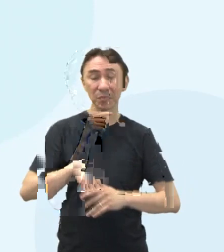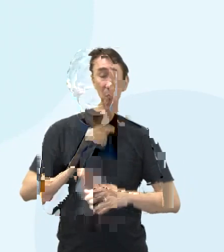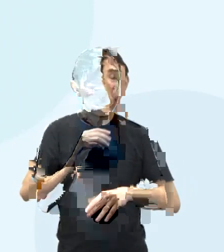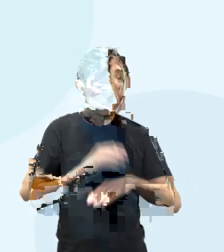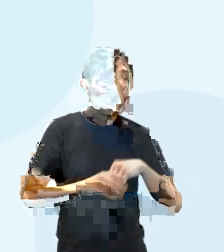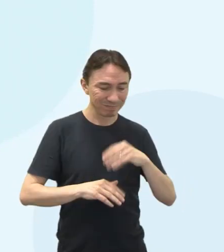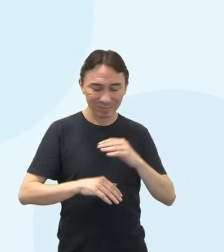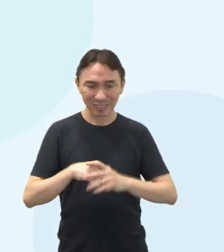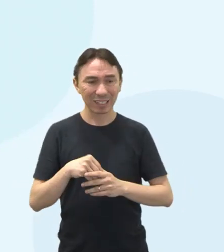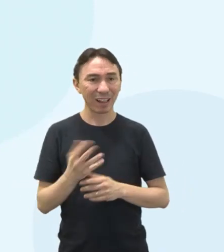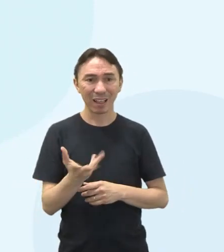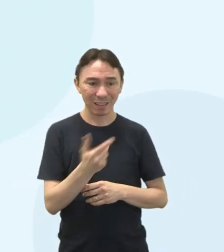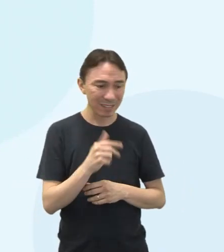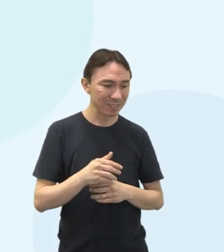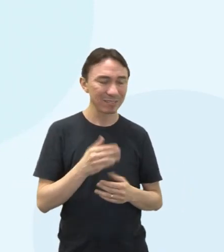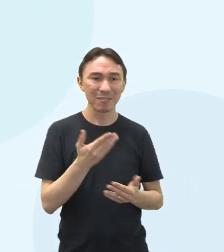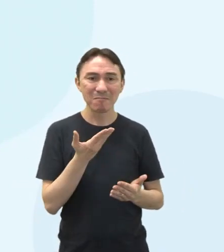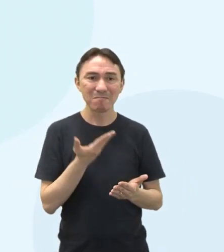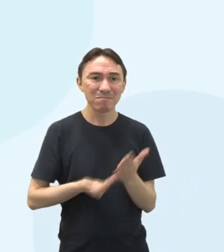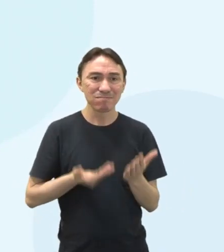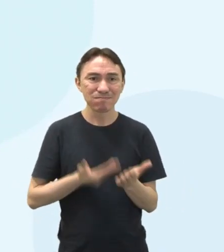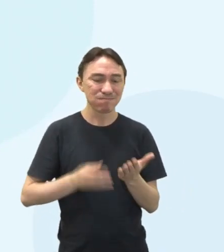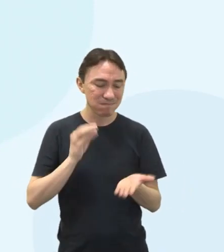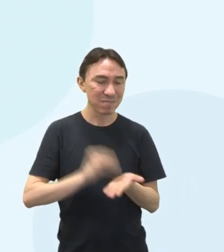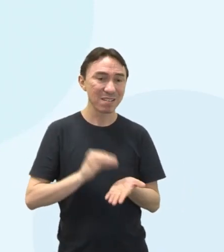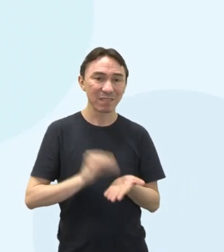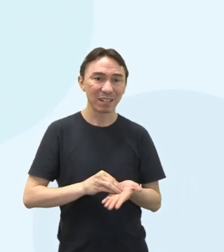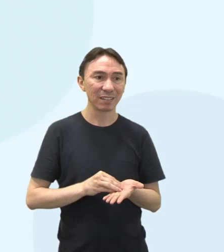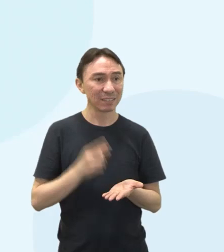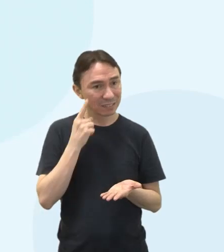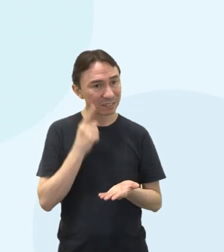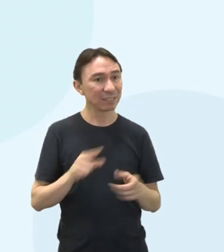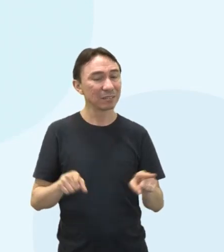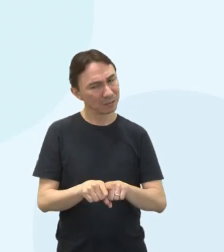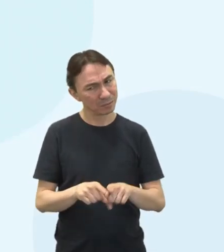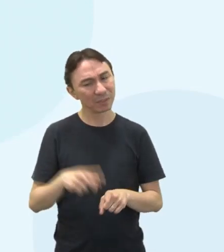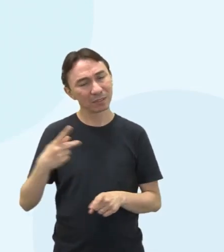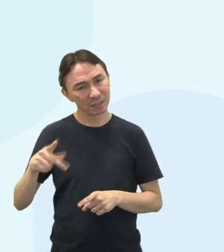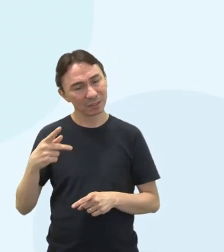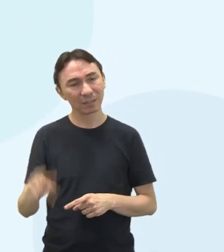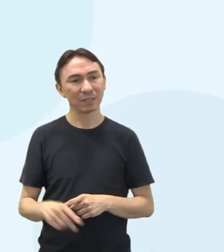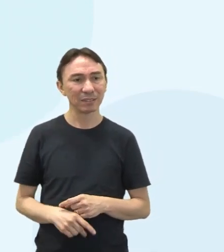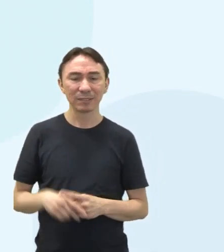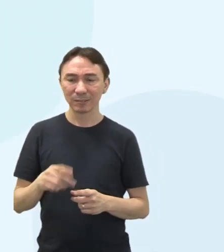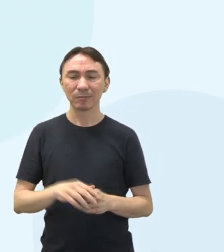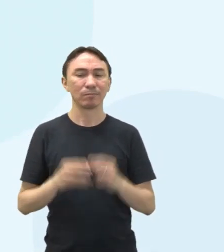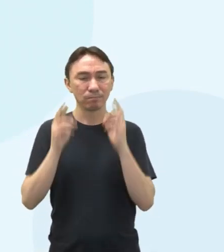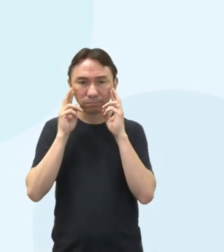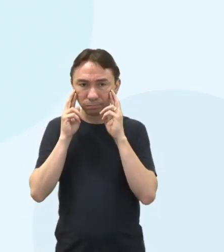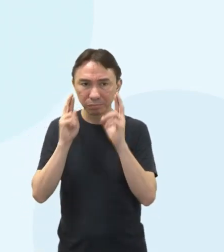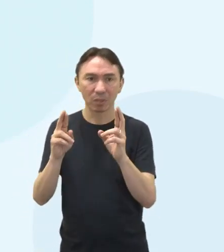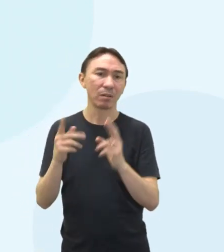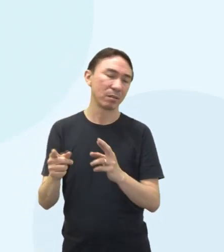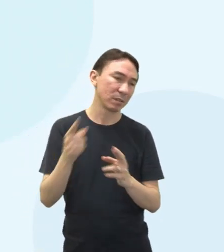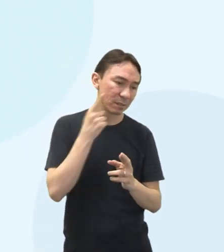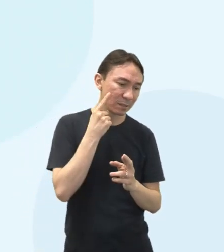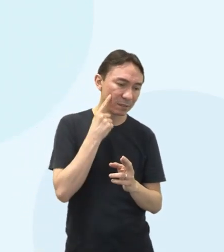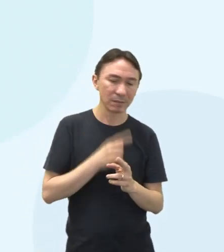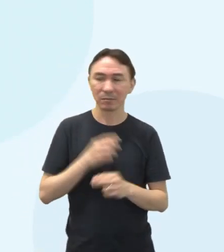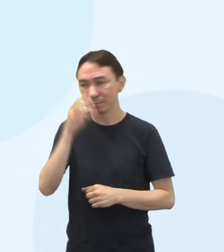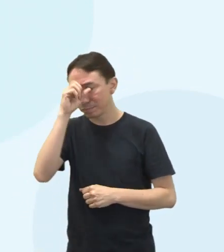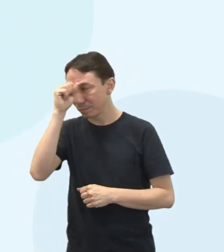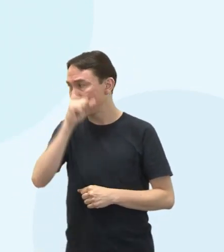e respeitando o tempo de aprendizagem de cada estudante e também Os Protocolos de segurança para as aulas